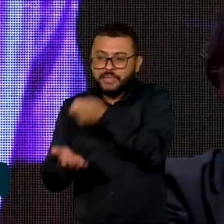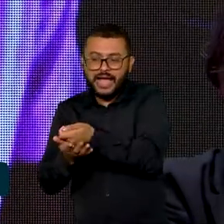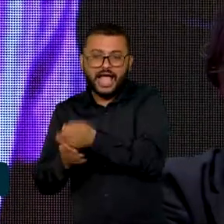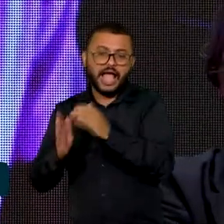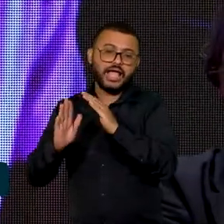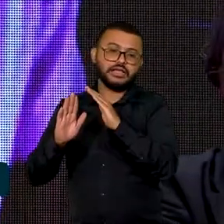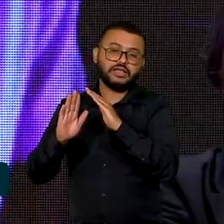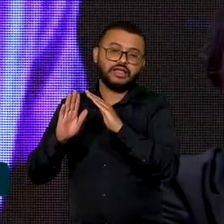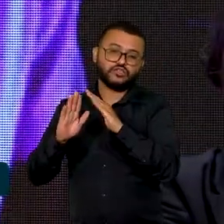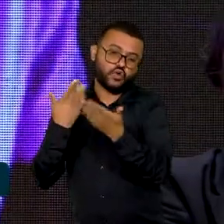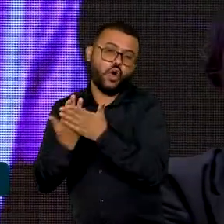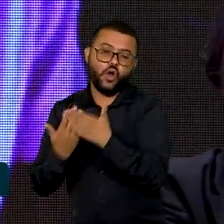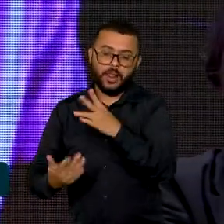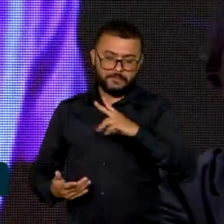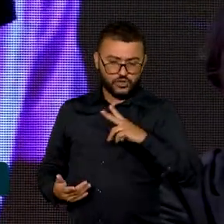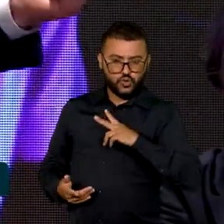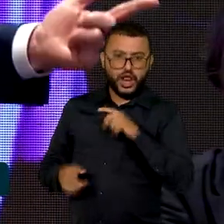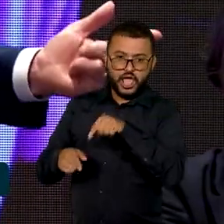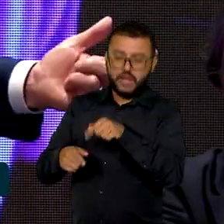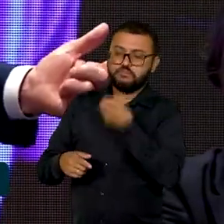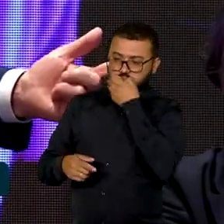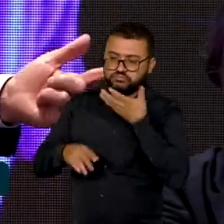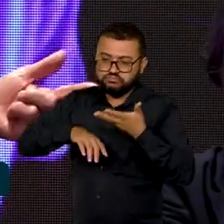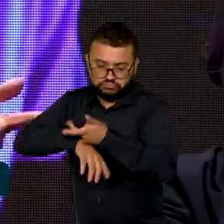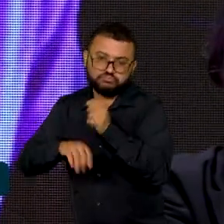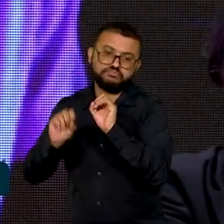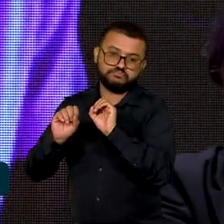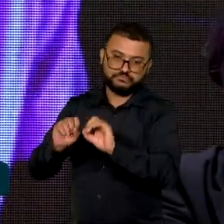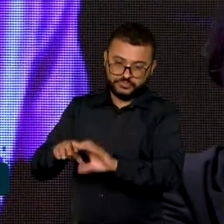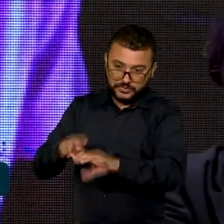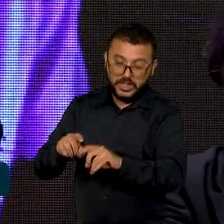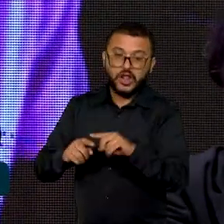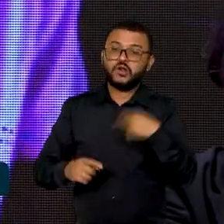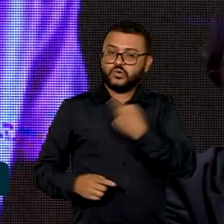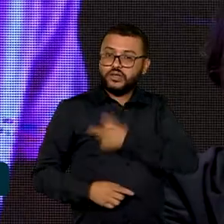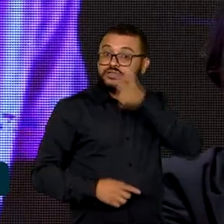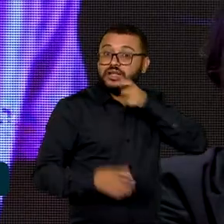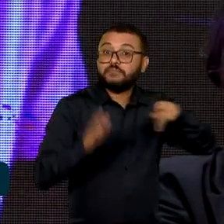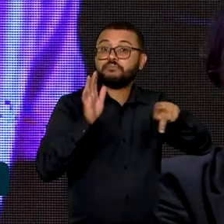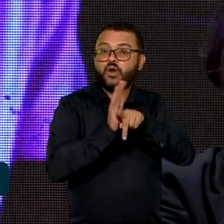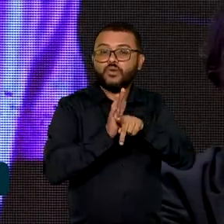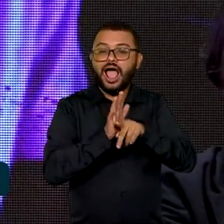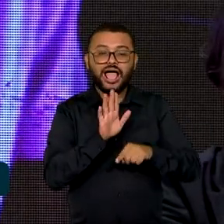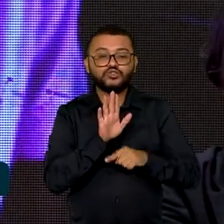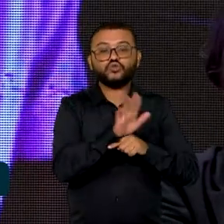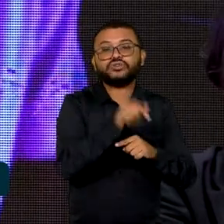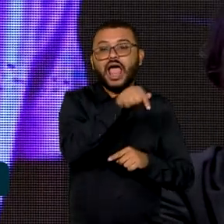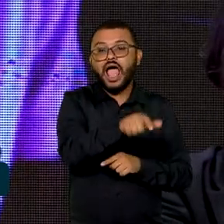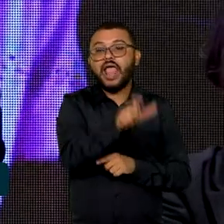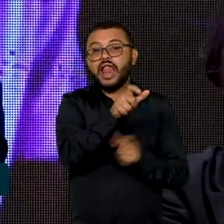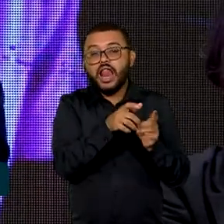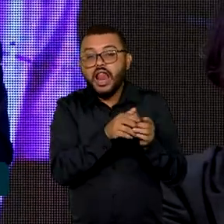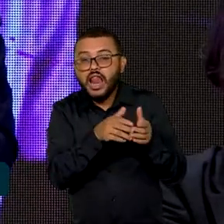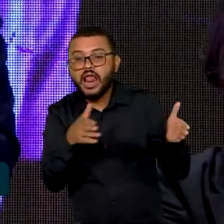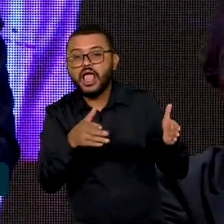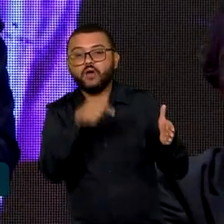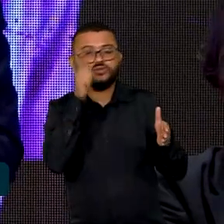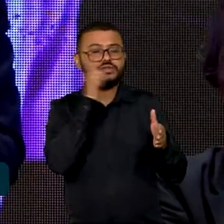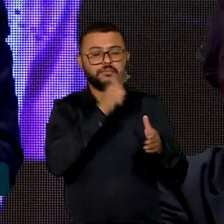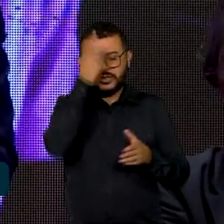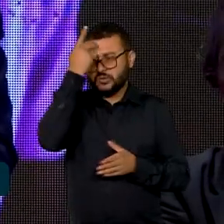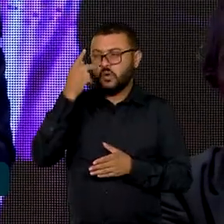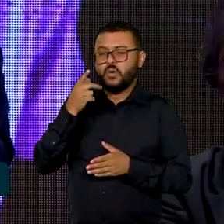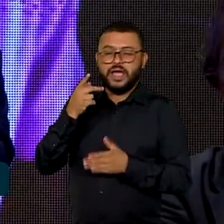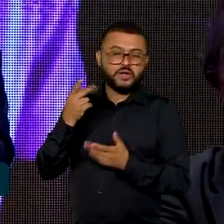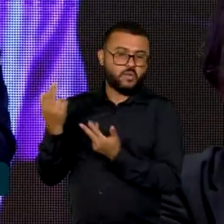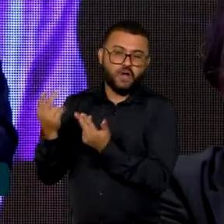privada, ele tem uma melhor qualidade de ensino, a gente quer é abrir a porta para aquele que não teve